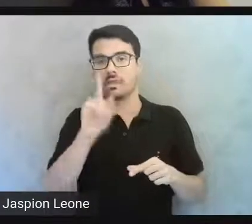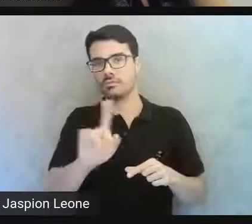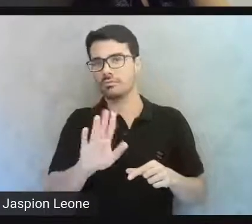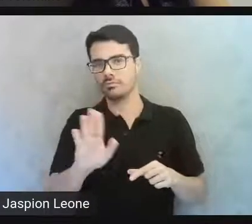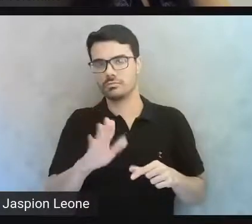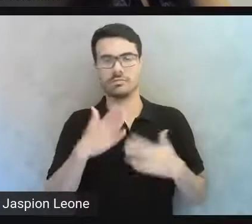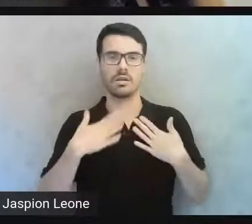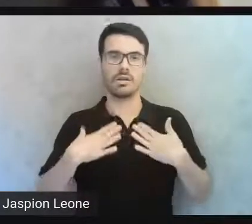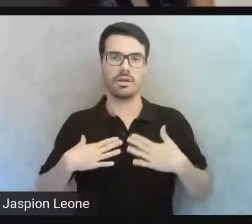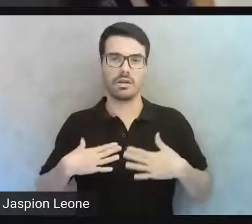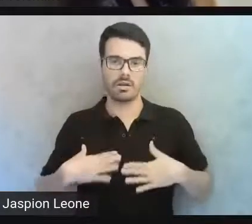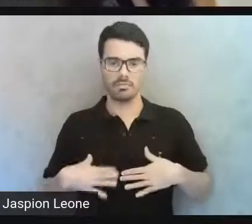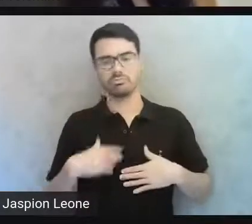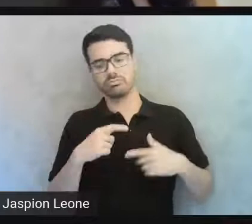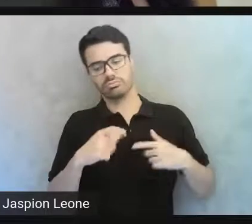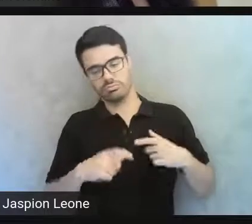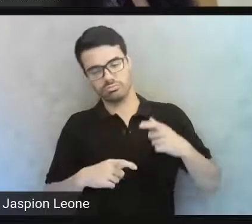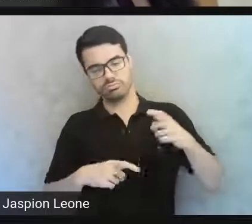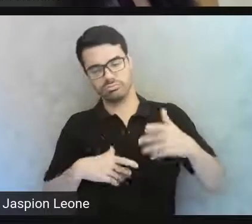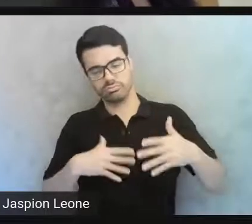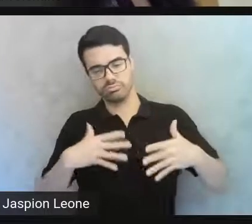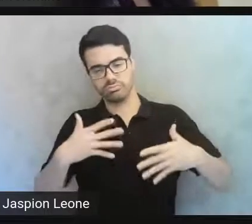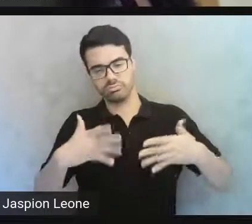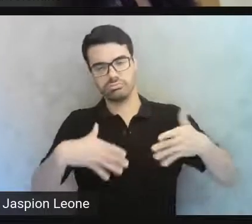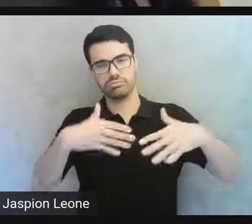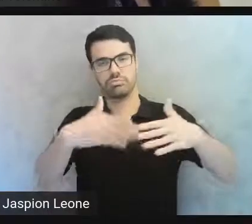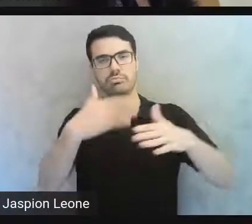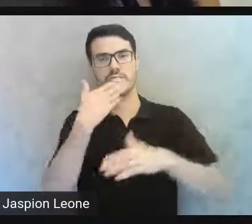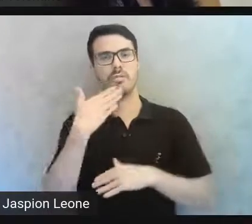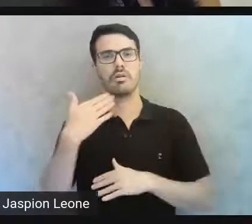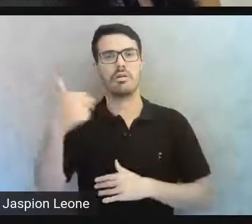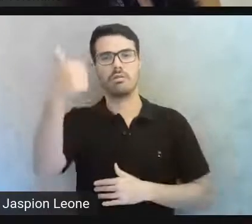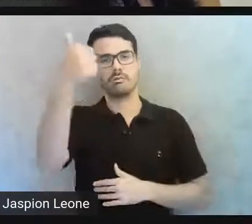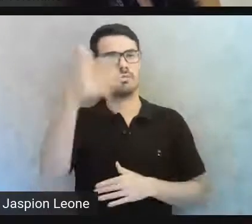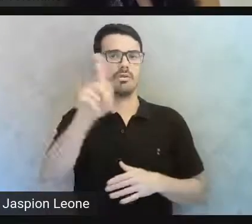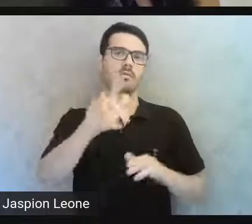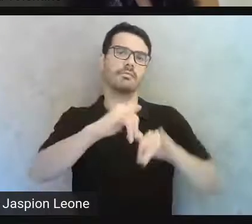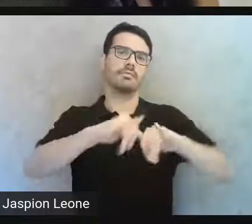uma coisa de cada vez. Eu deixaria essa mensagem aí para o pessoal.